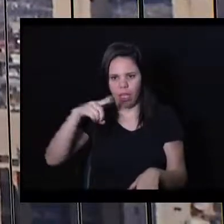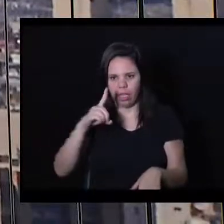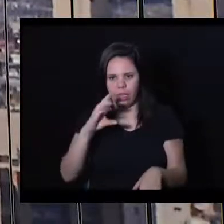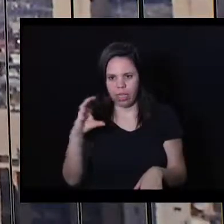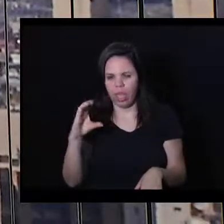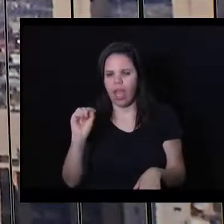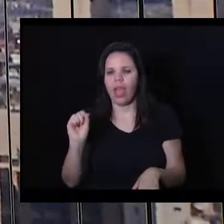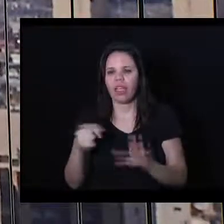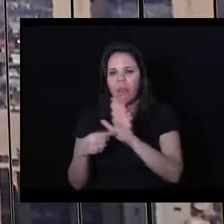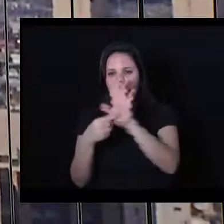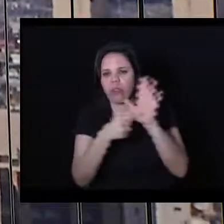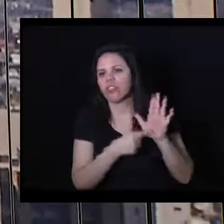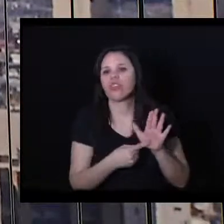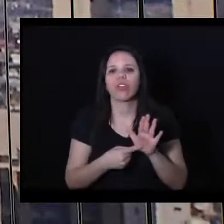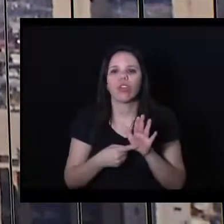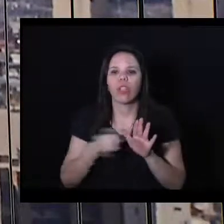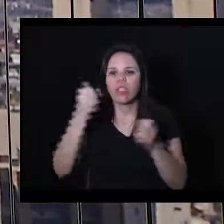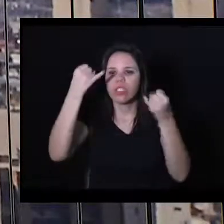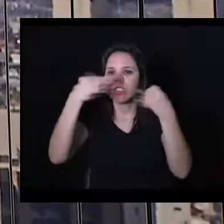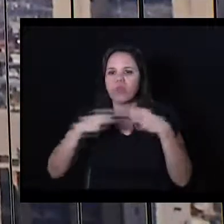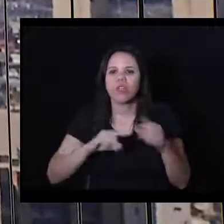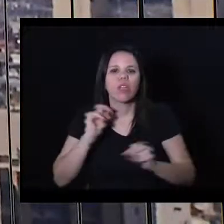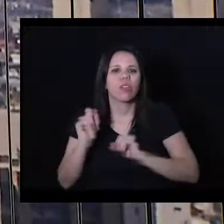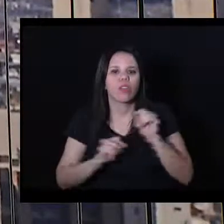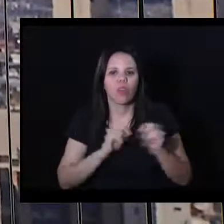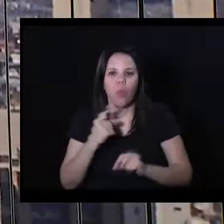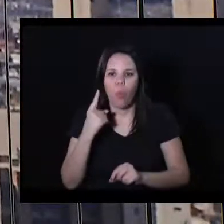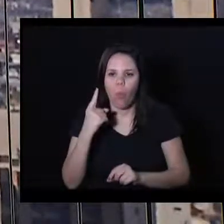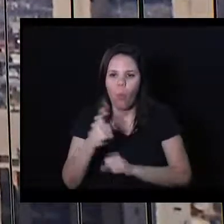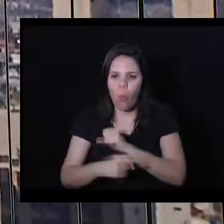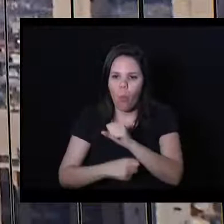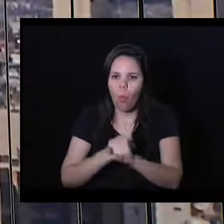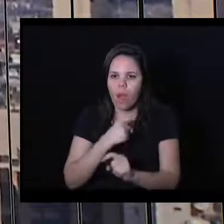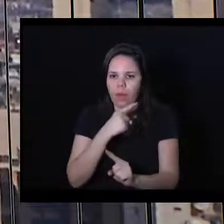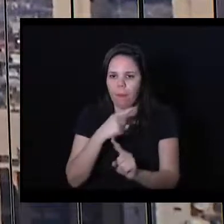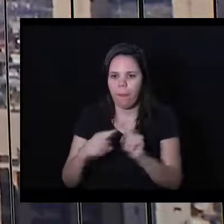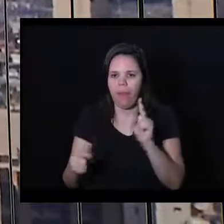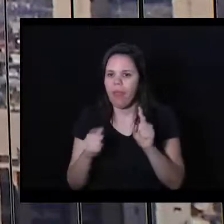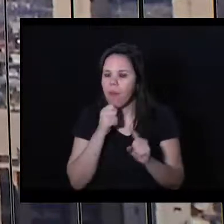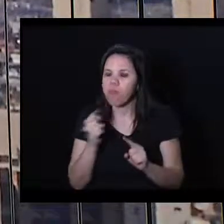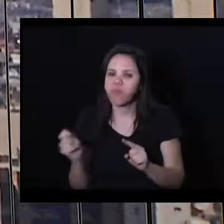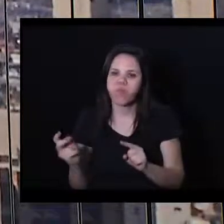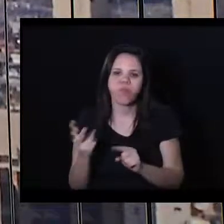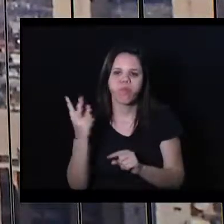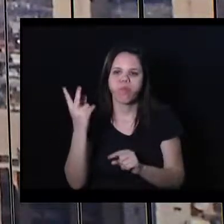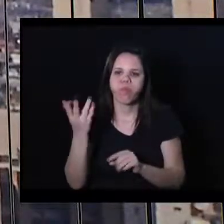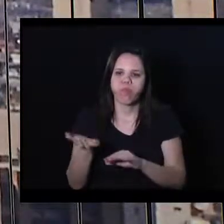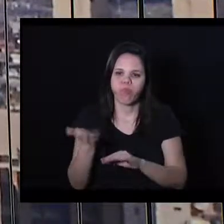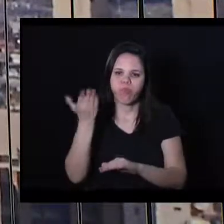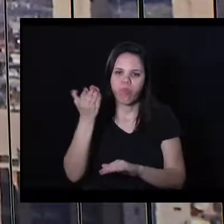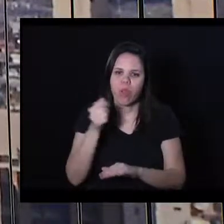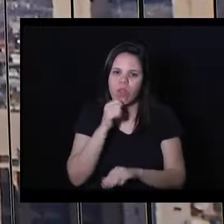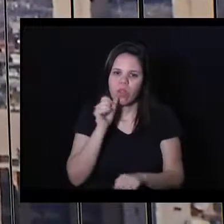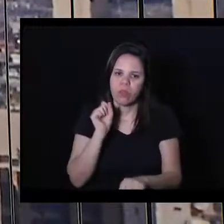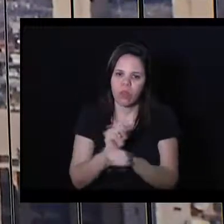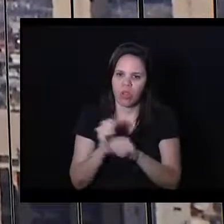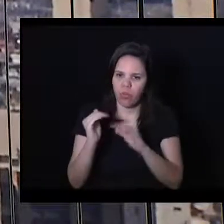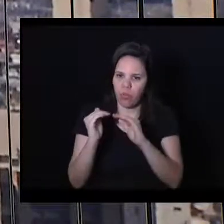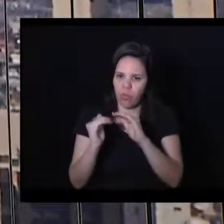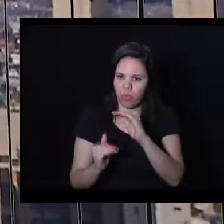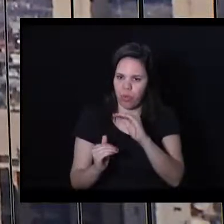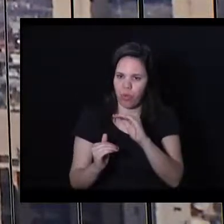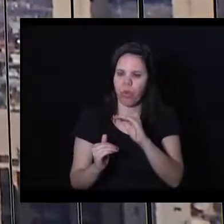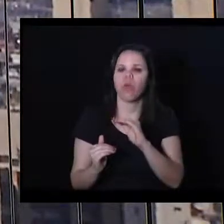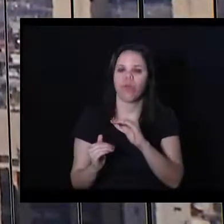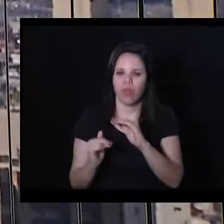nota justificando que ficou 1 ano e meio sem o reajuste e a reposição ficou abaixo da